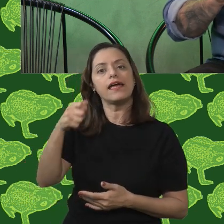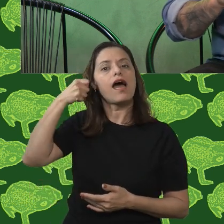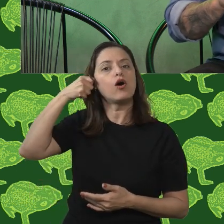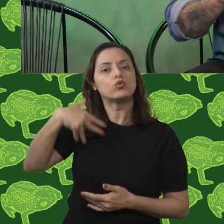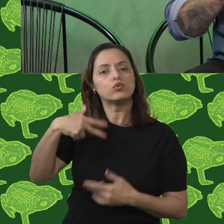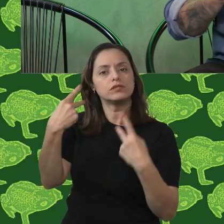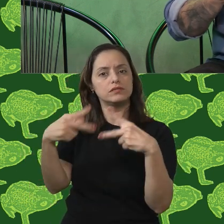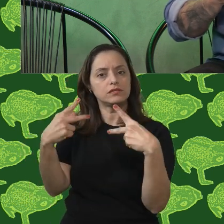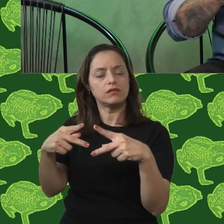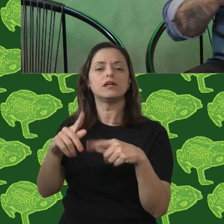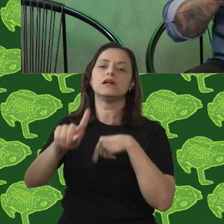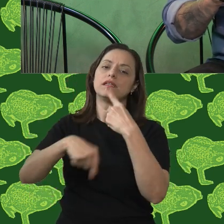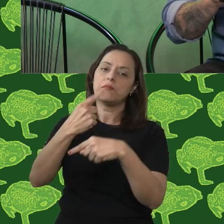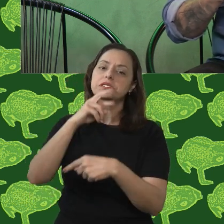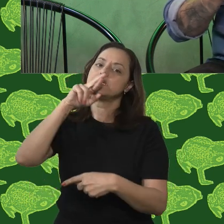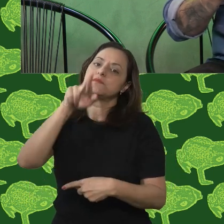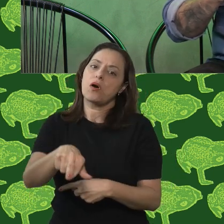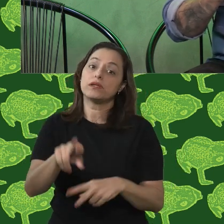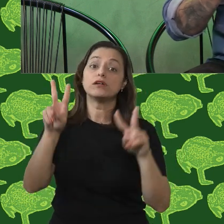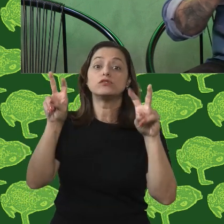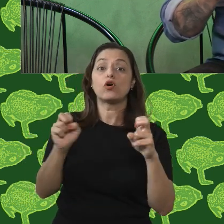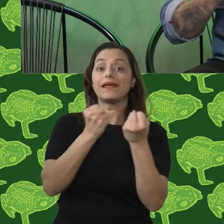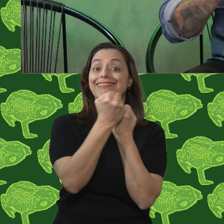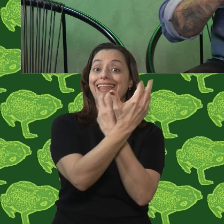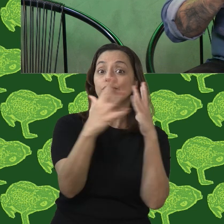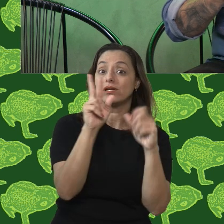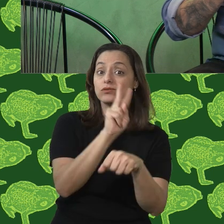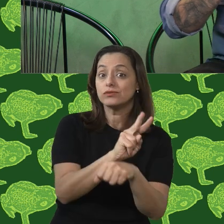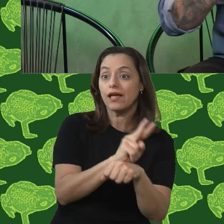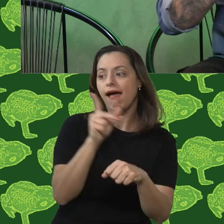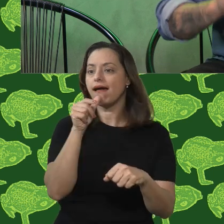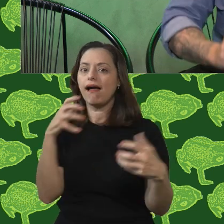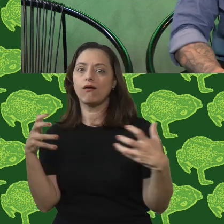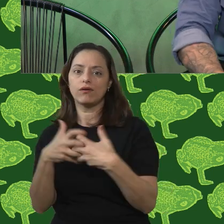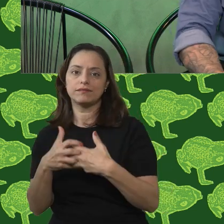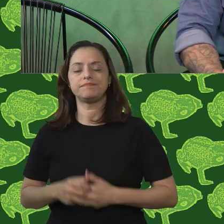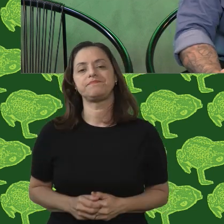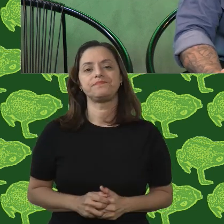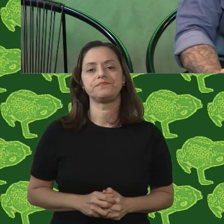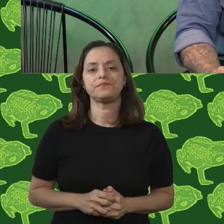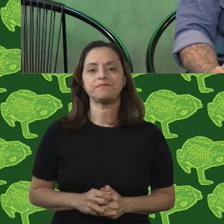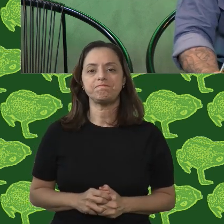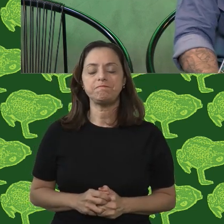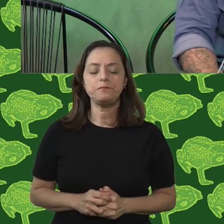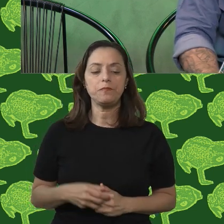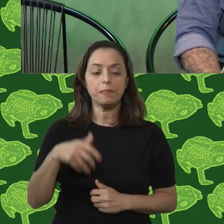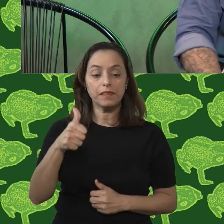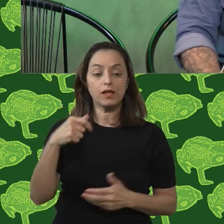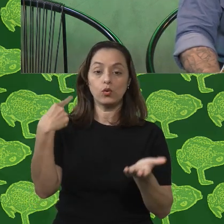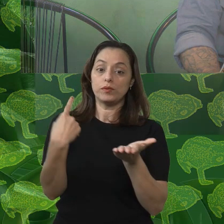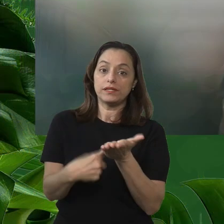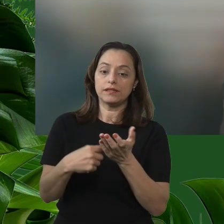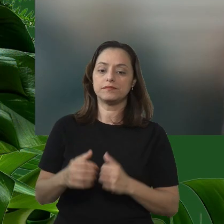e aí você pode já emendar a resposta sobre a relação da conservação da natureza com essa água que a gente bebe, Gui. Combinado. Então, eu sou